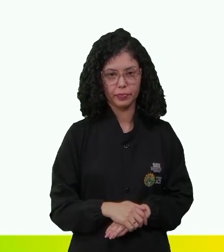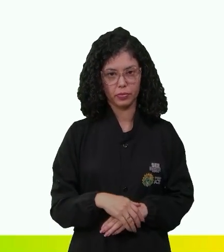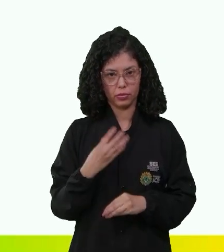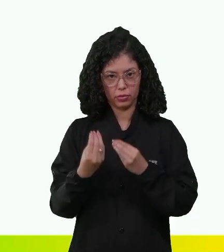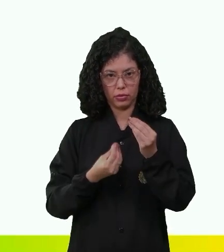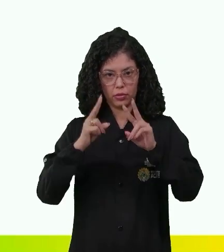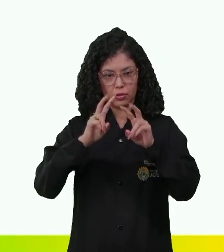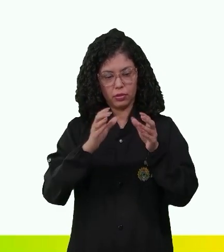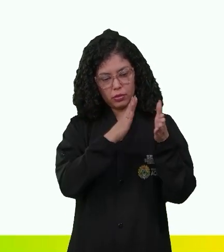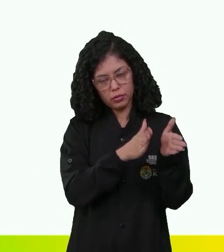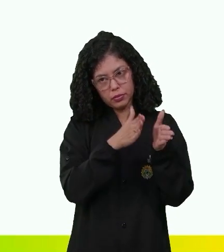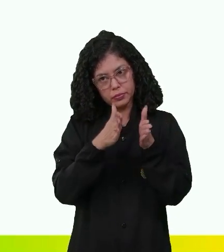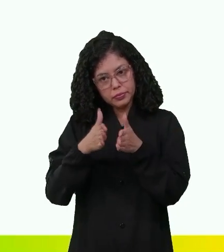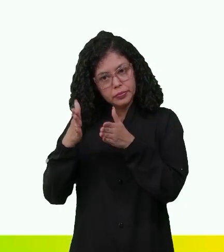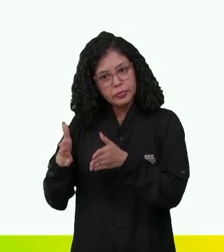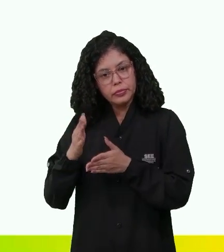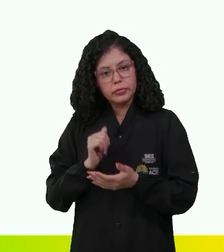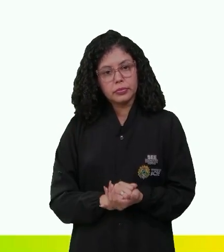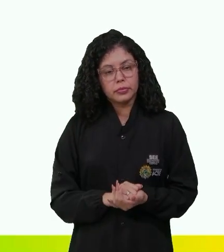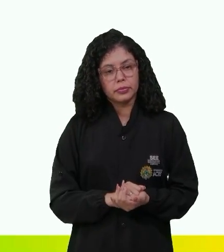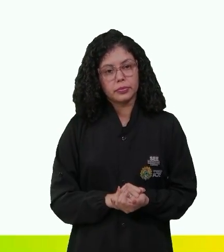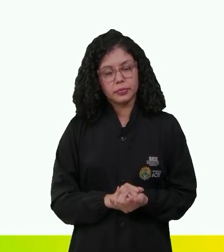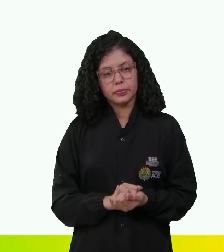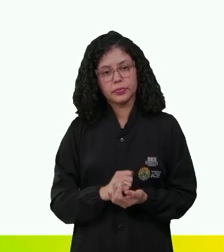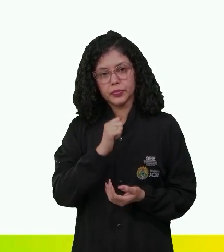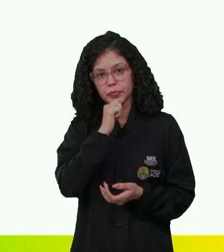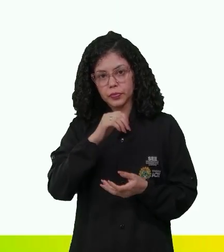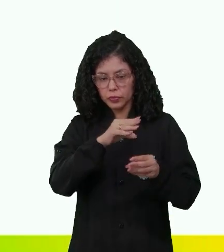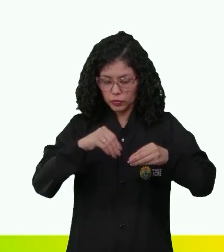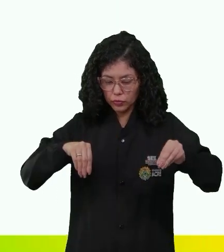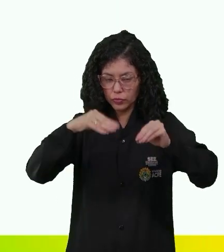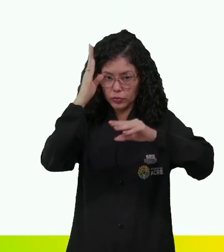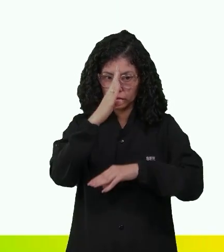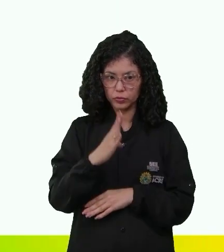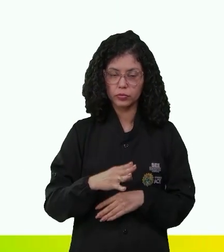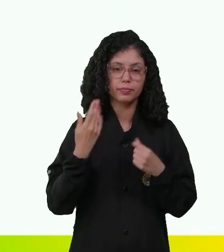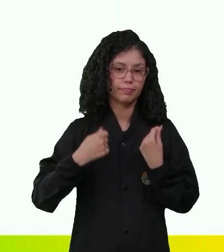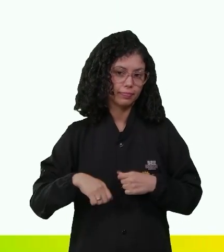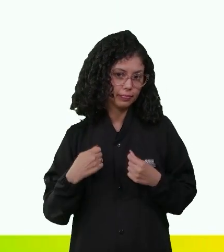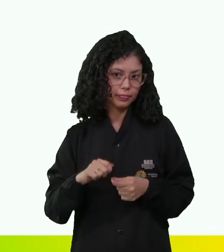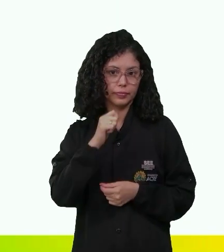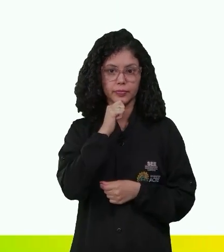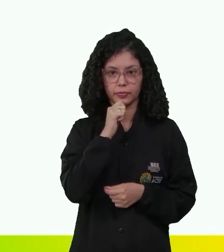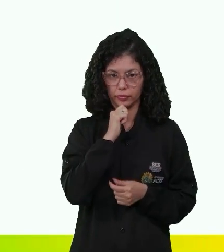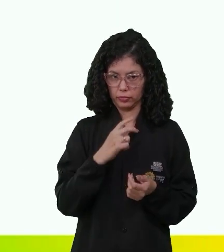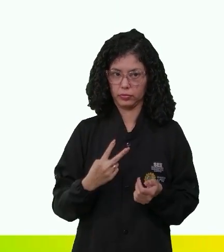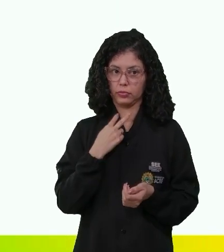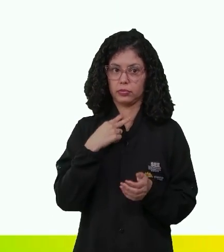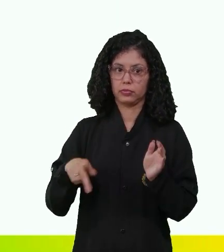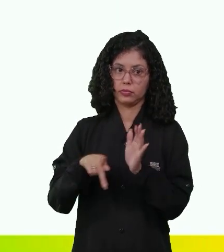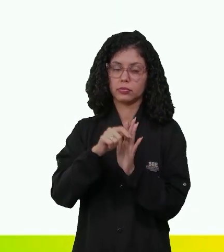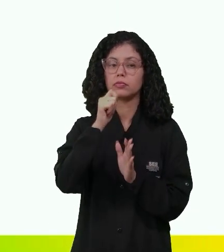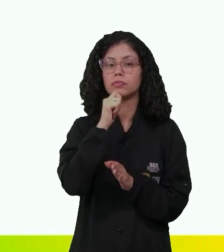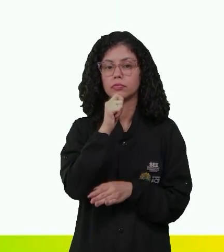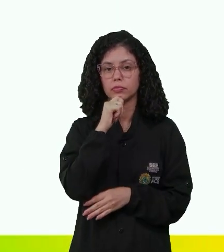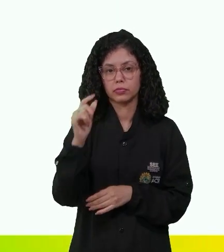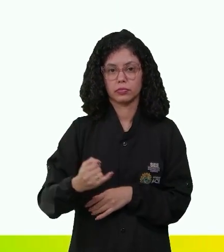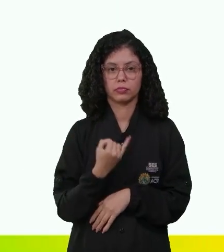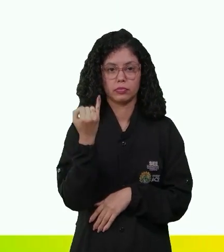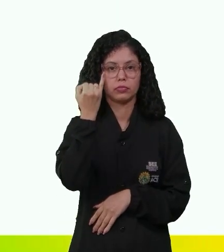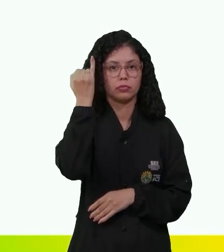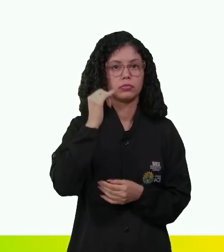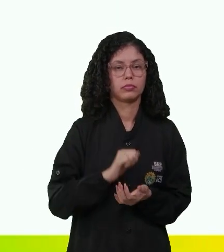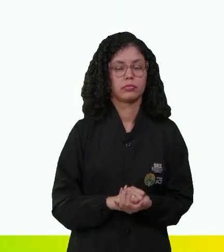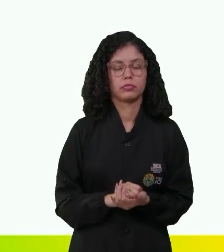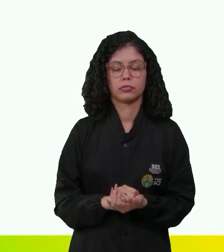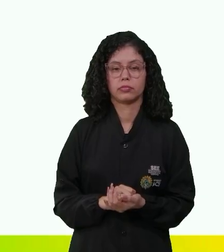Conforme o tempo foi passando, o território brasileiro precisou ser ocupado, precisou